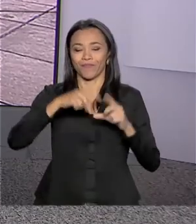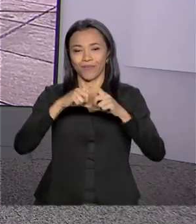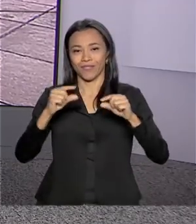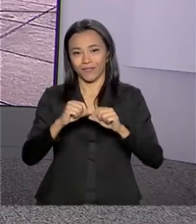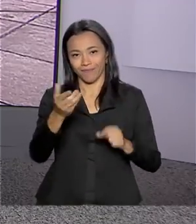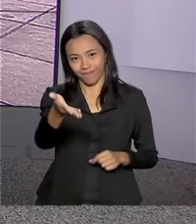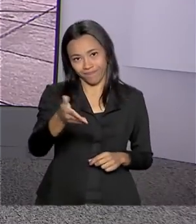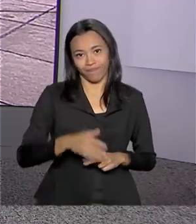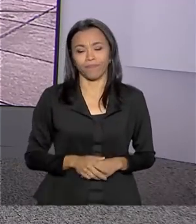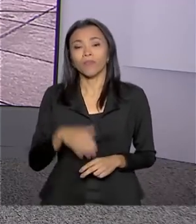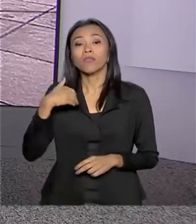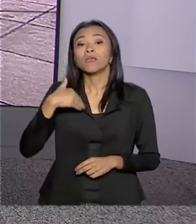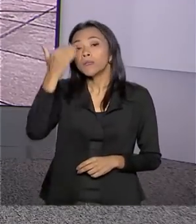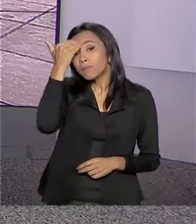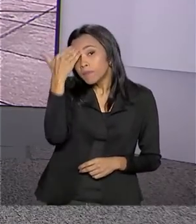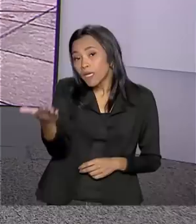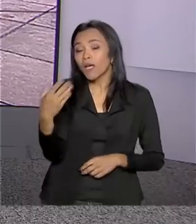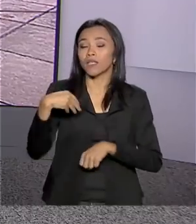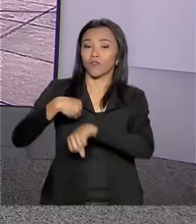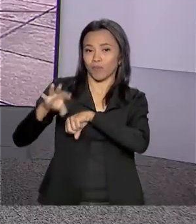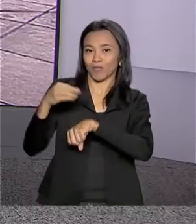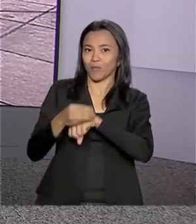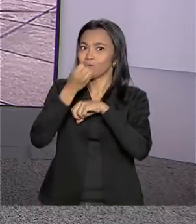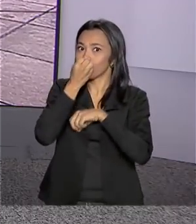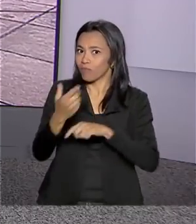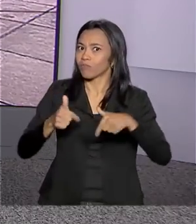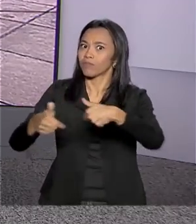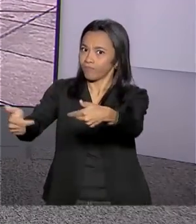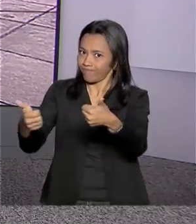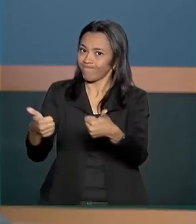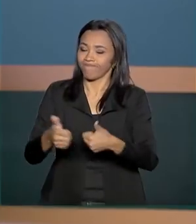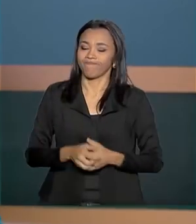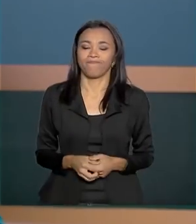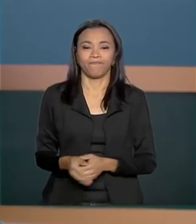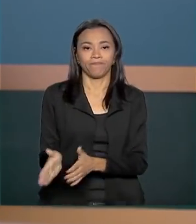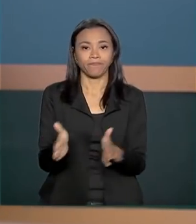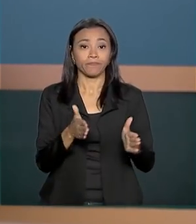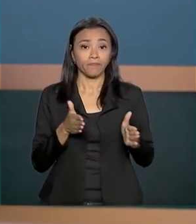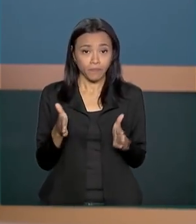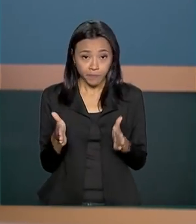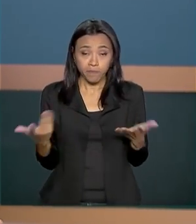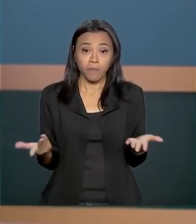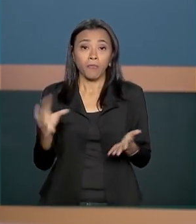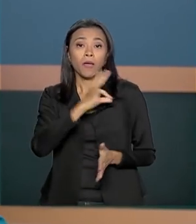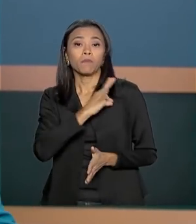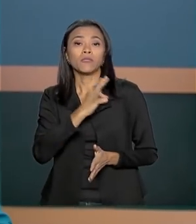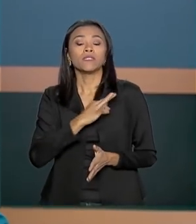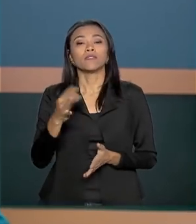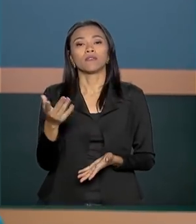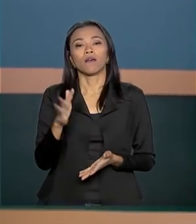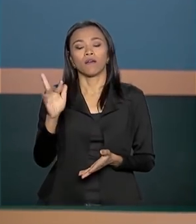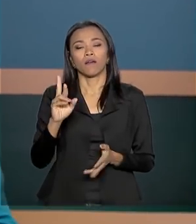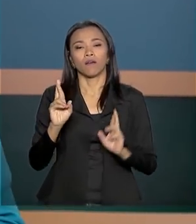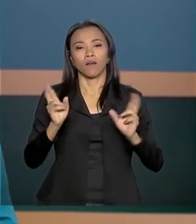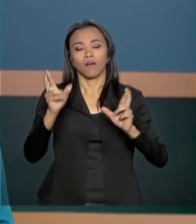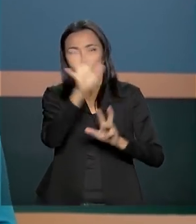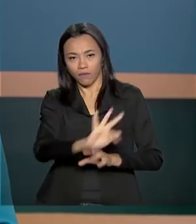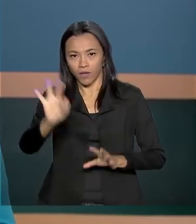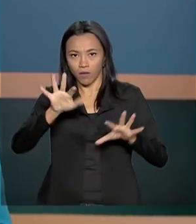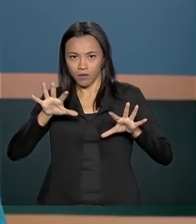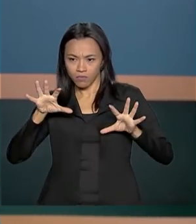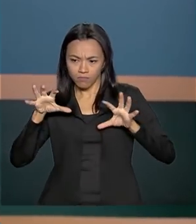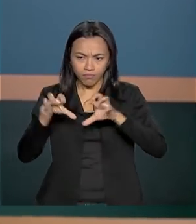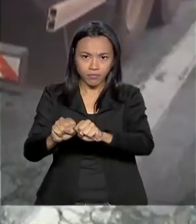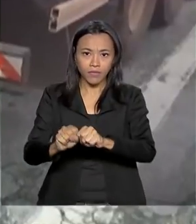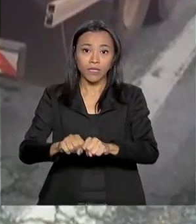cala brigada maurício pelas suas informações bom trabalho aí pra você a polícia rodoviária federal apreendeu na br 116